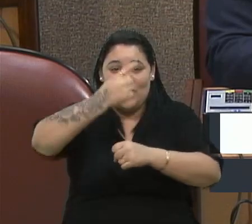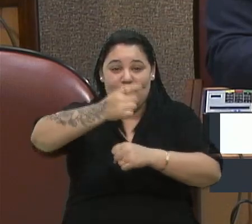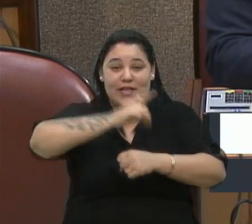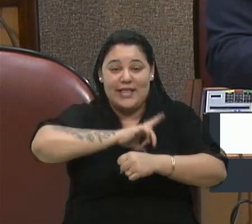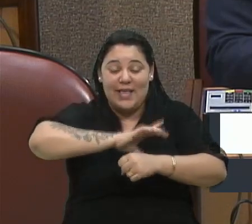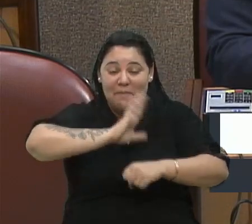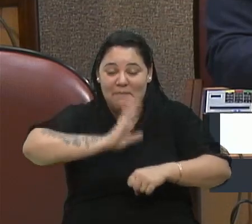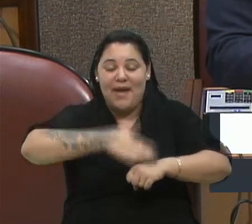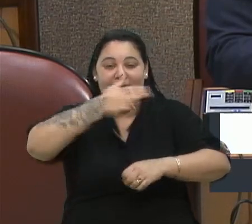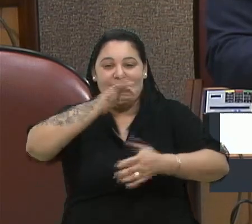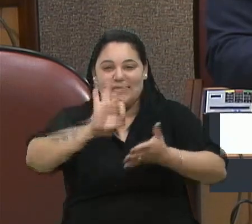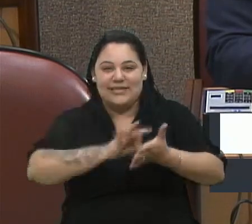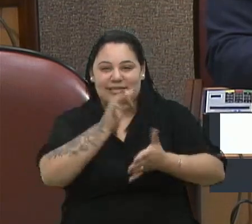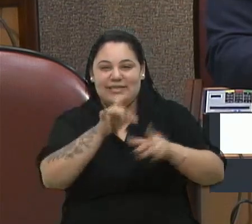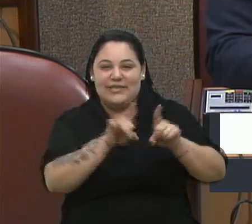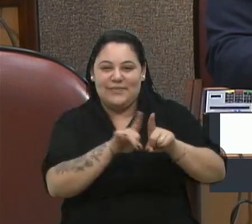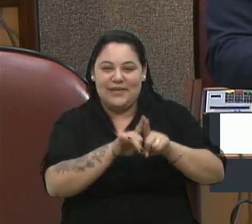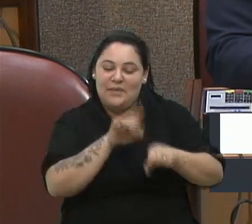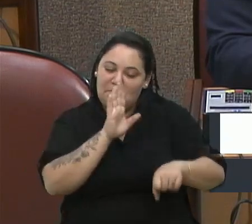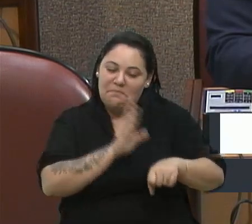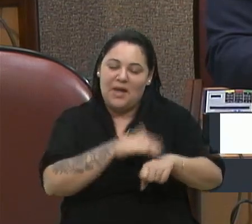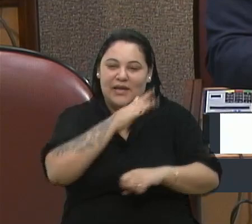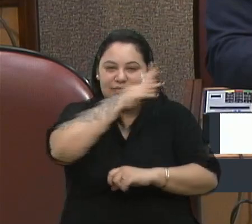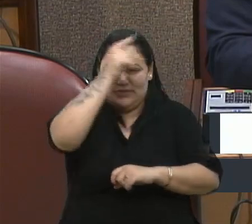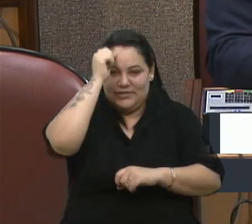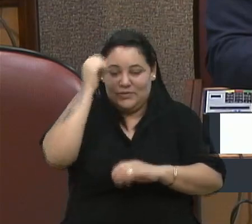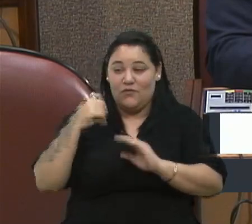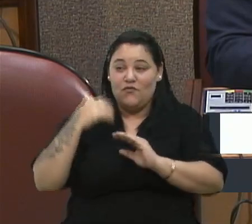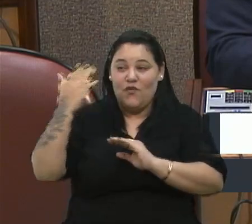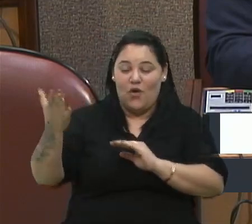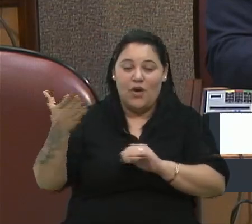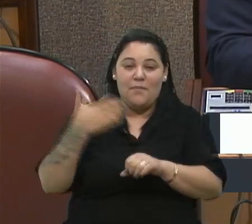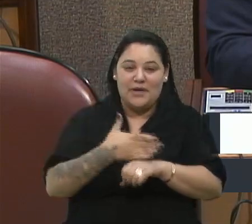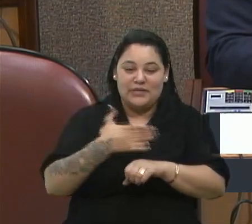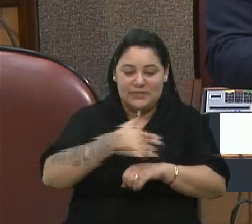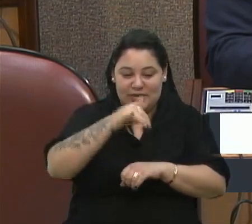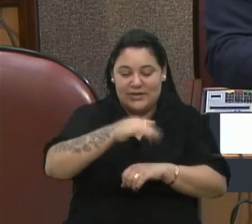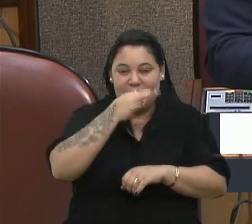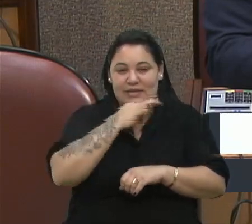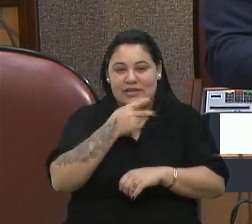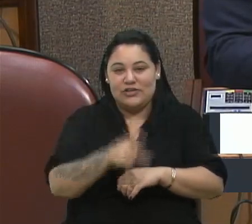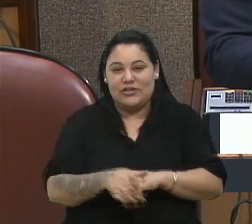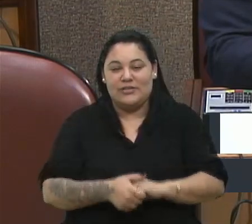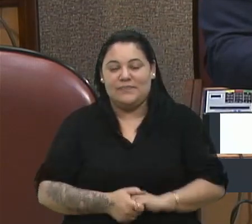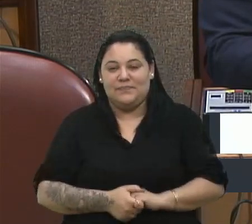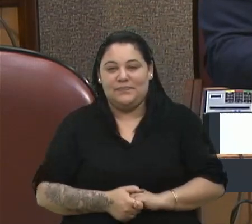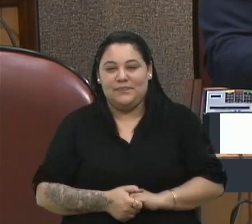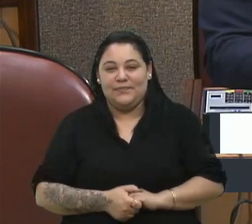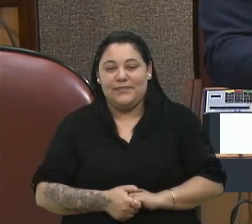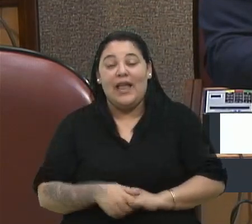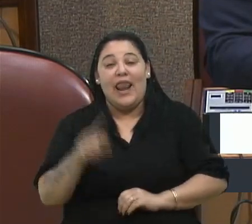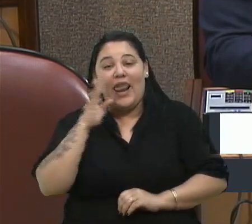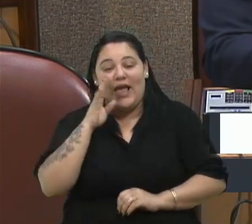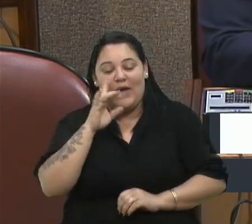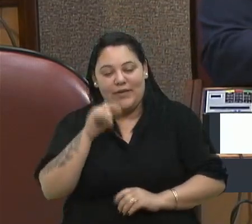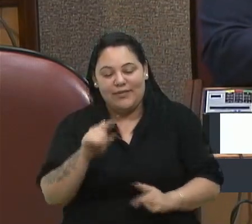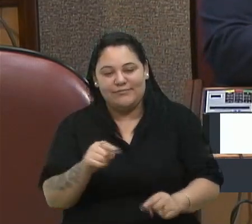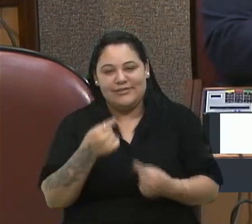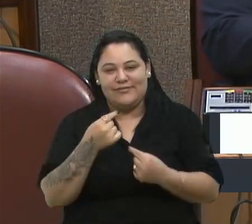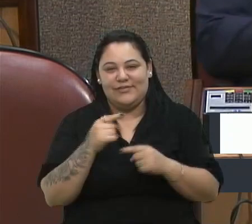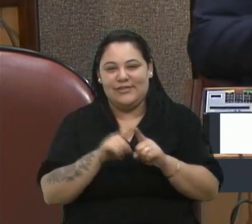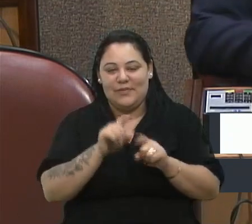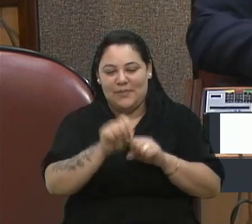mais inscrições e mais municípios de fora participando dessa ação tão bacana que foi o Desafio Pedal